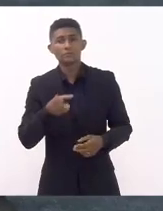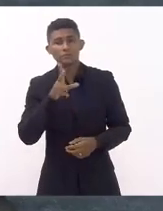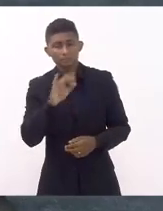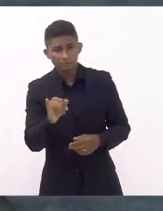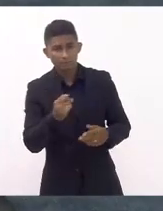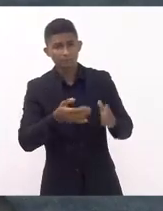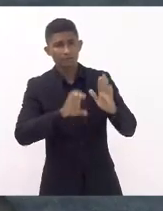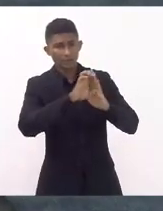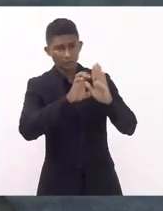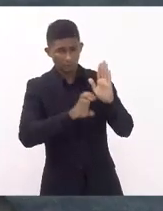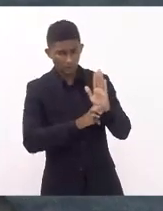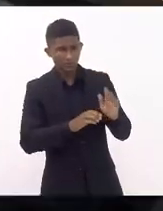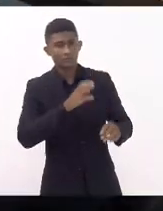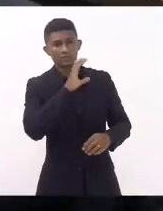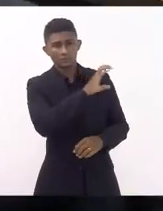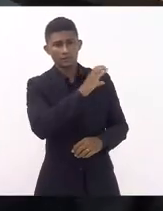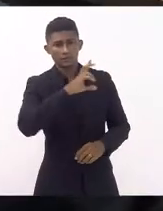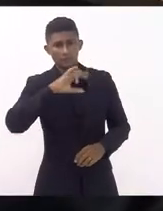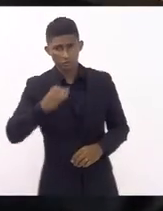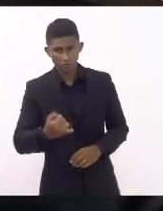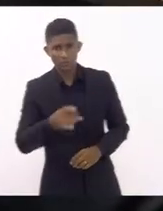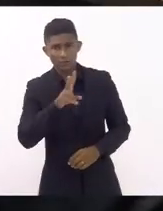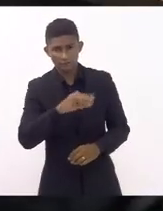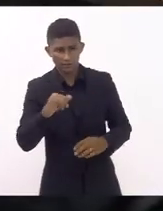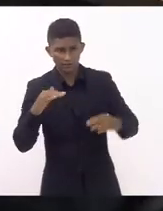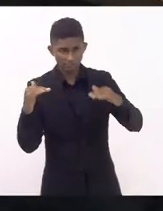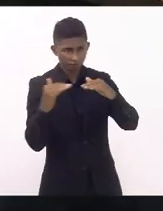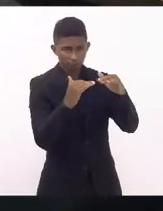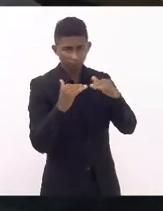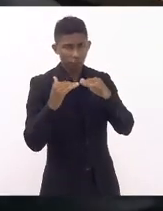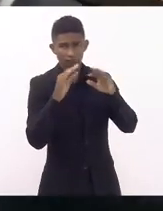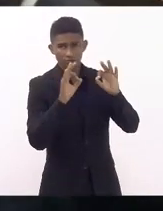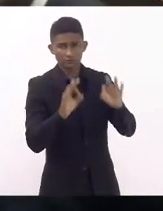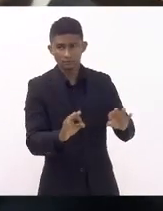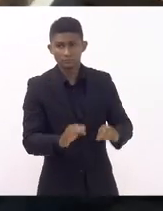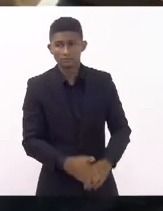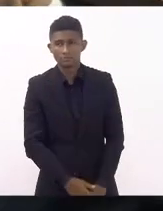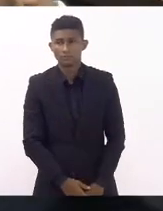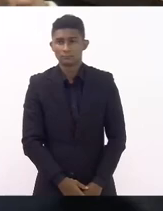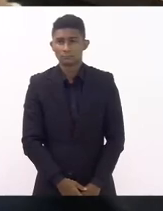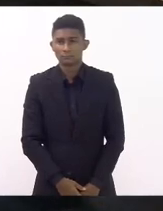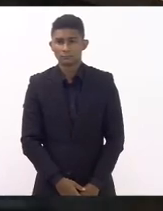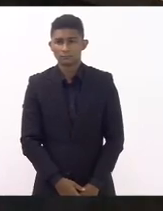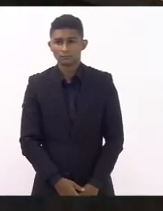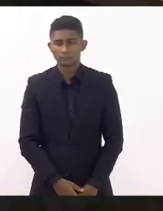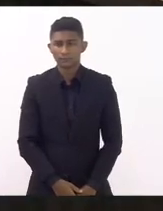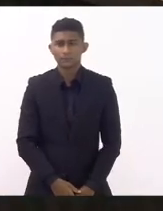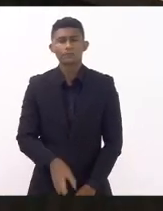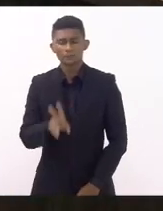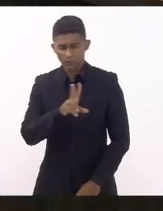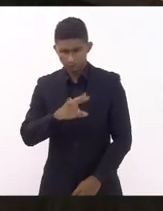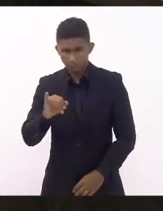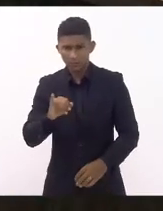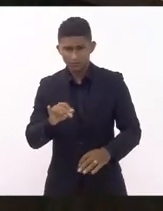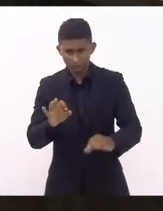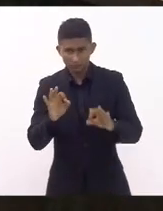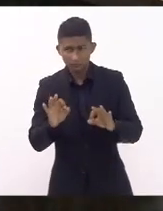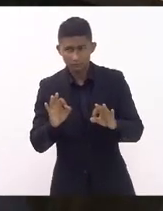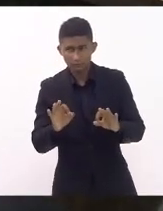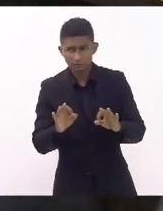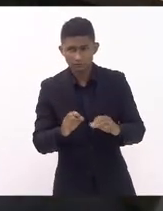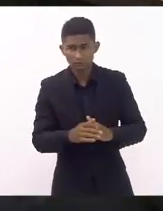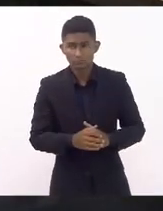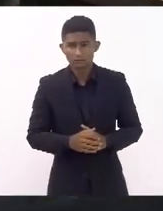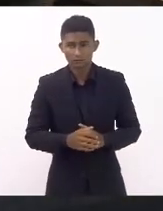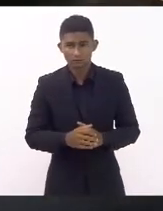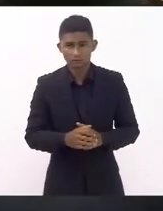se a emenda da CCJ vai nessa direção, deputado Márcio Pacheco, a emenda da CCJ vai nessa direção de